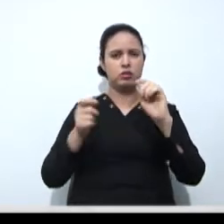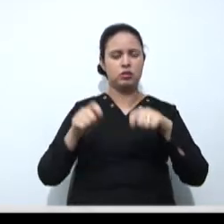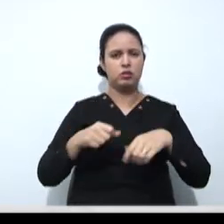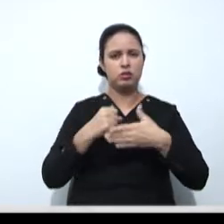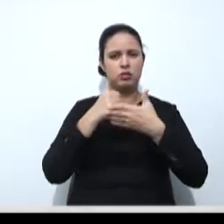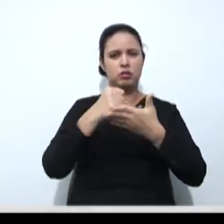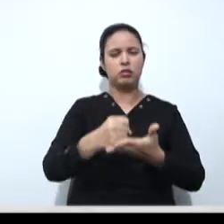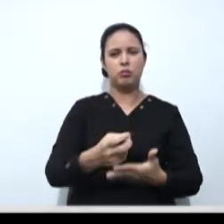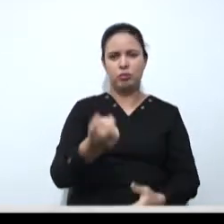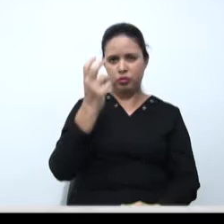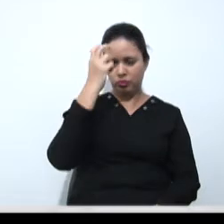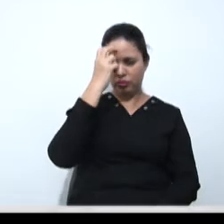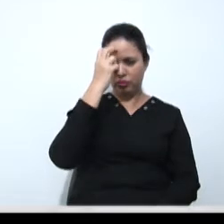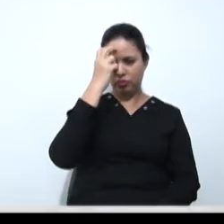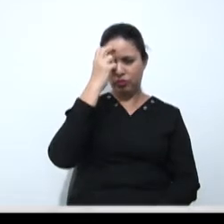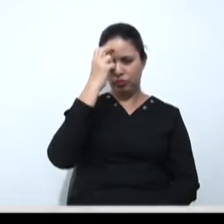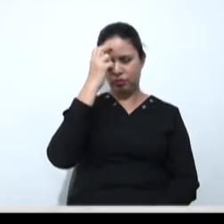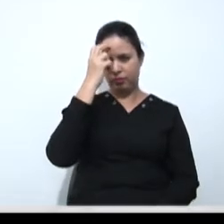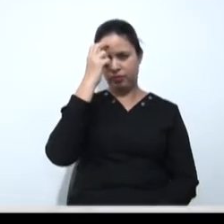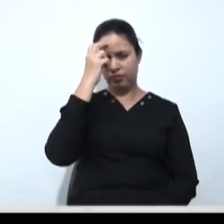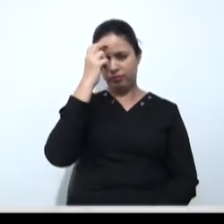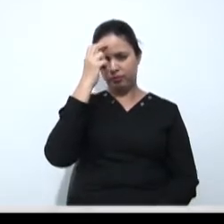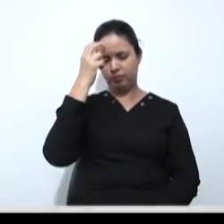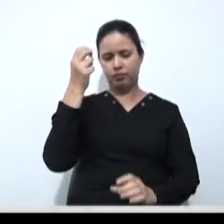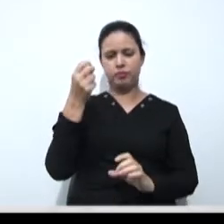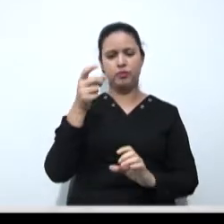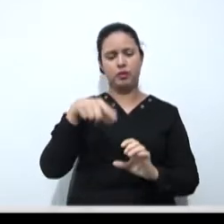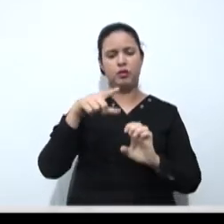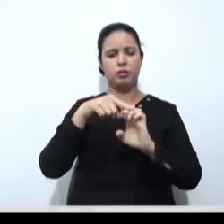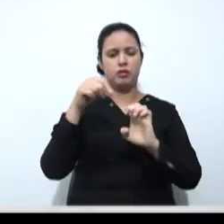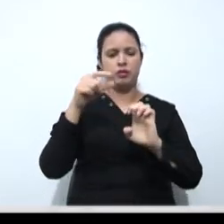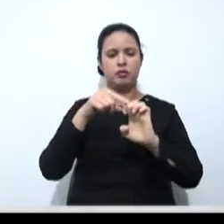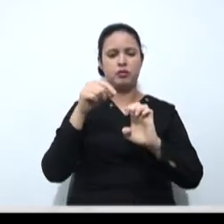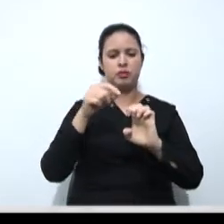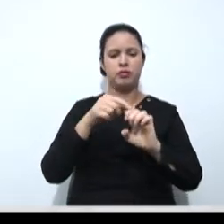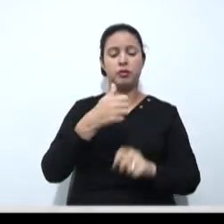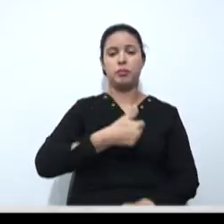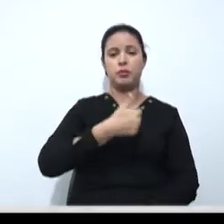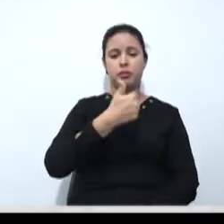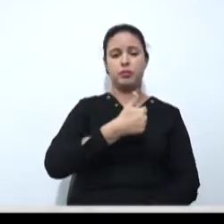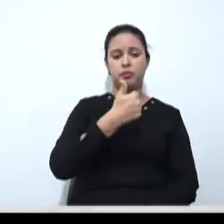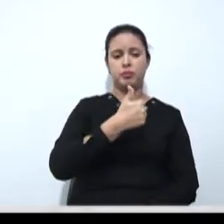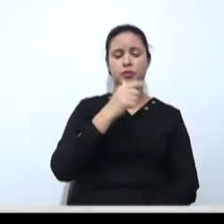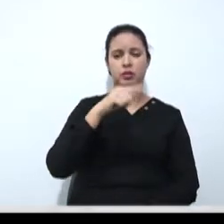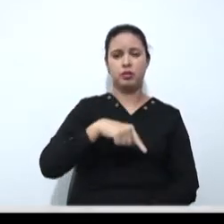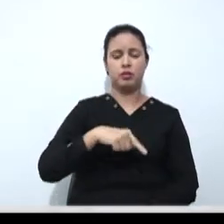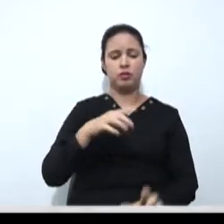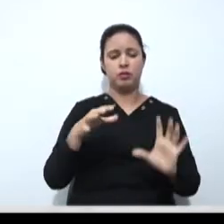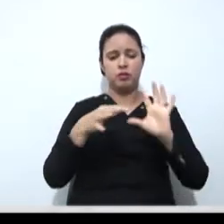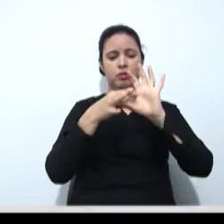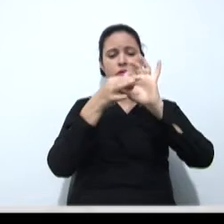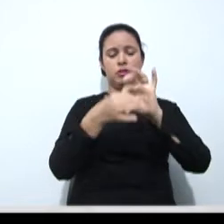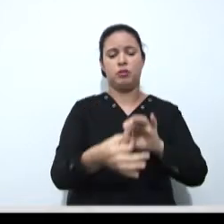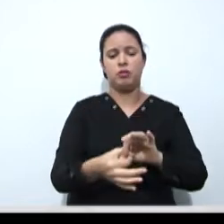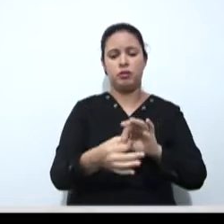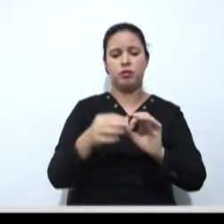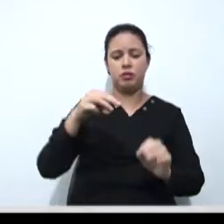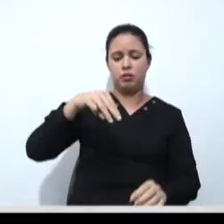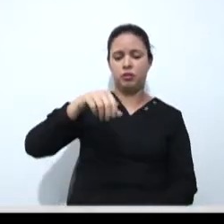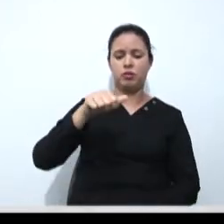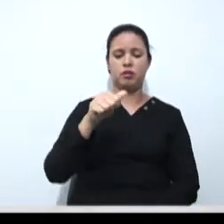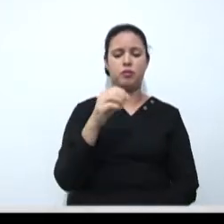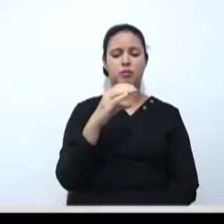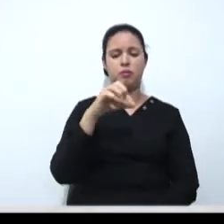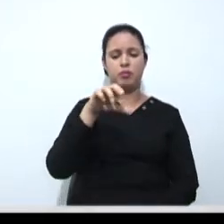uma cultura, a existência da cultura empreendedora. Primeiro é o contexto macroempreendedor, que se refere às políticas,